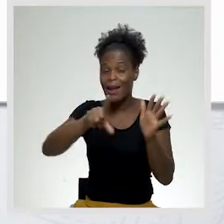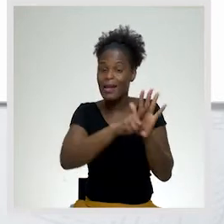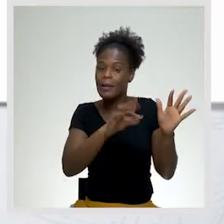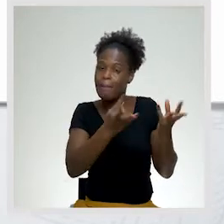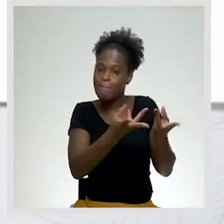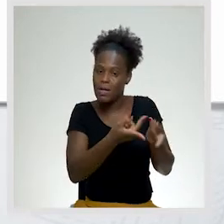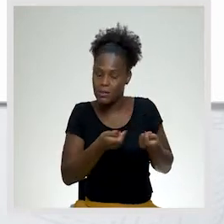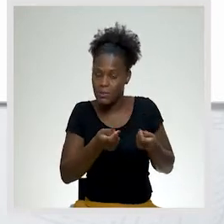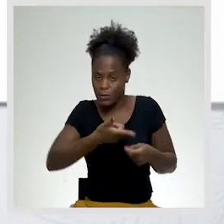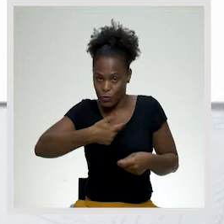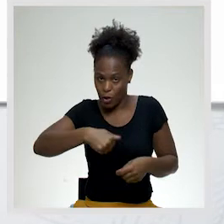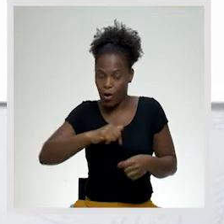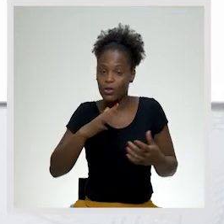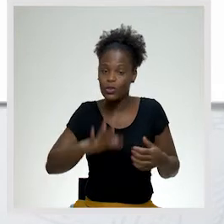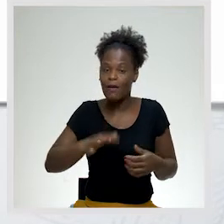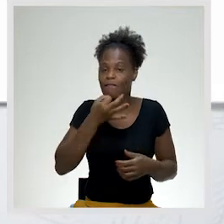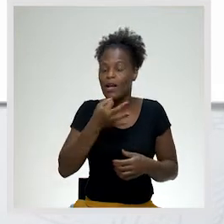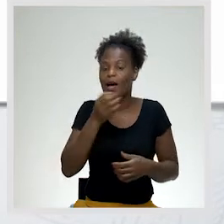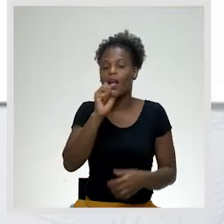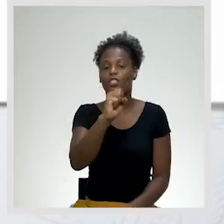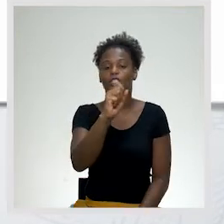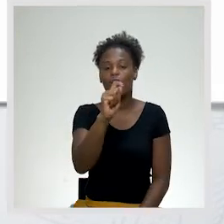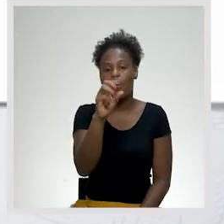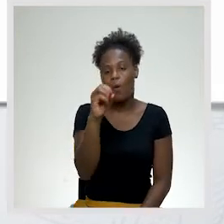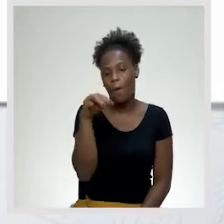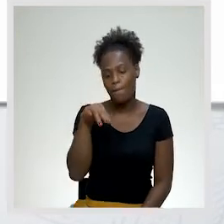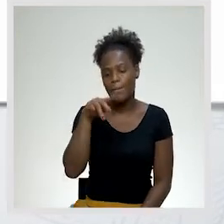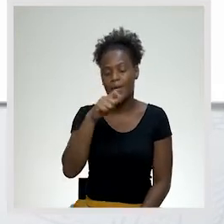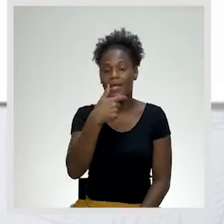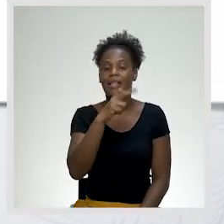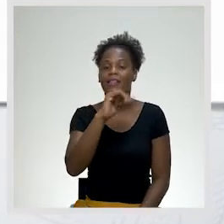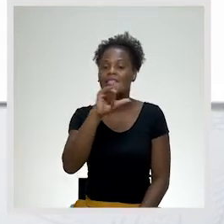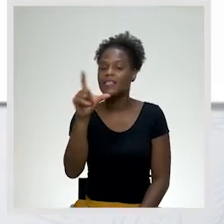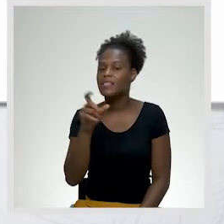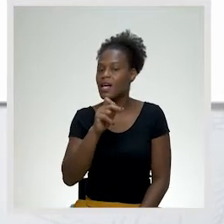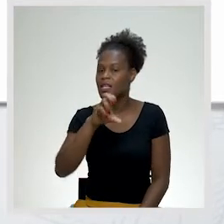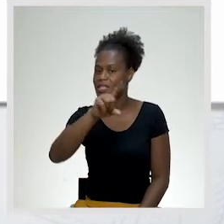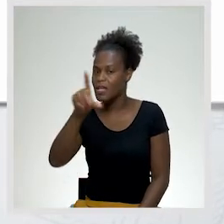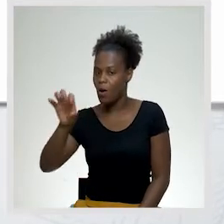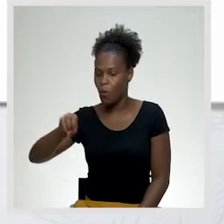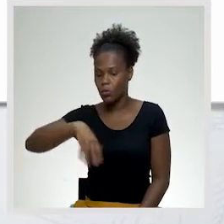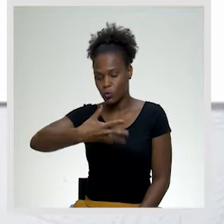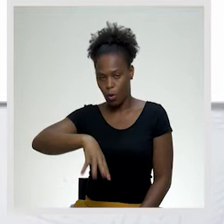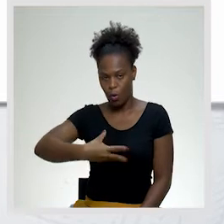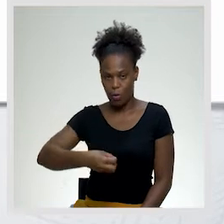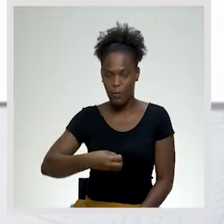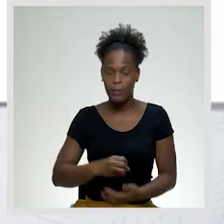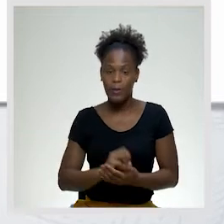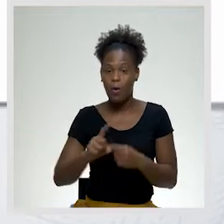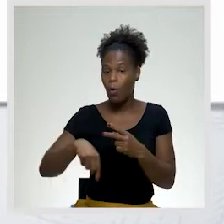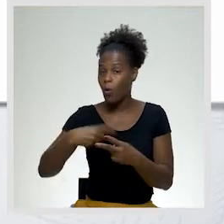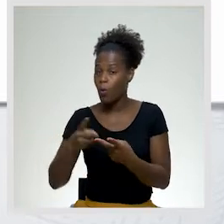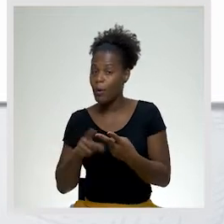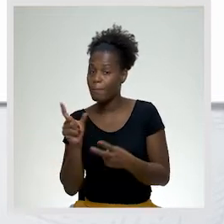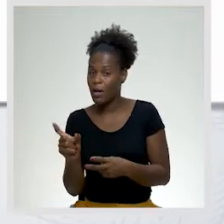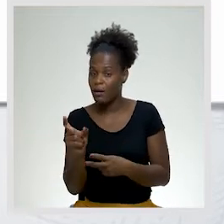matemáticas. Estamos a falar da geometrização do universo. Por outras palavras,